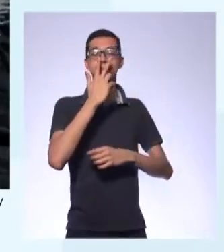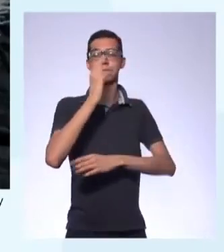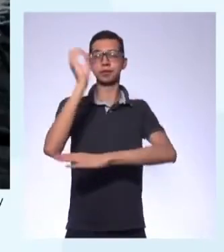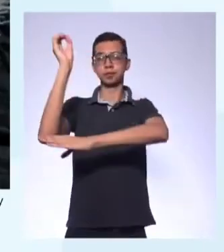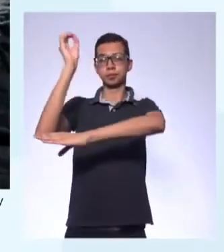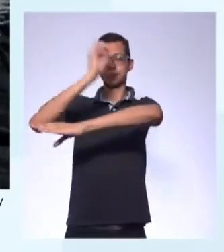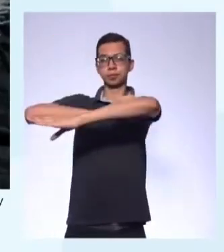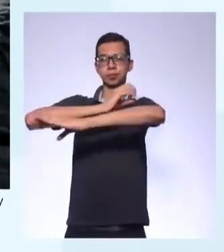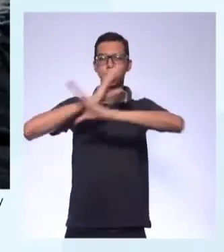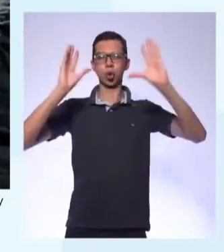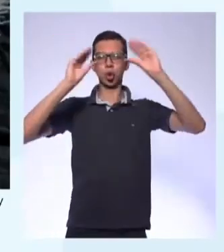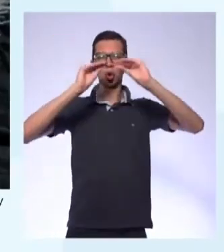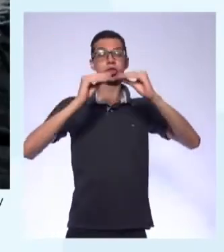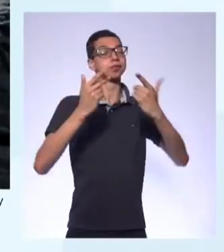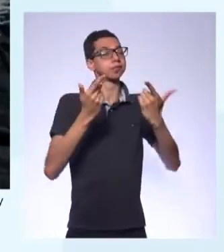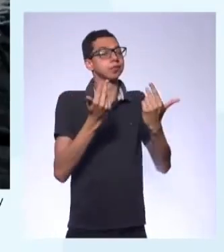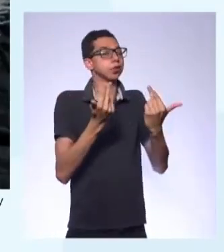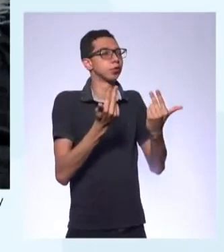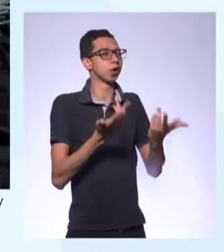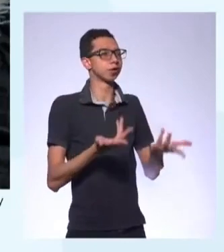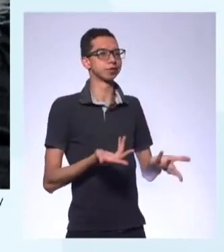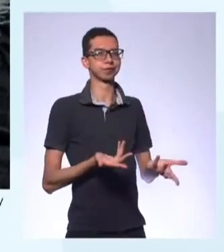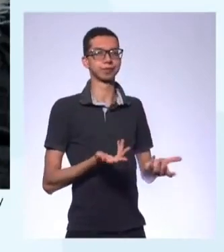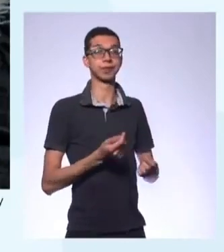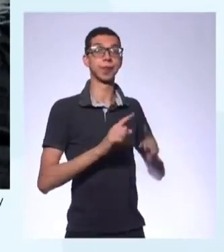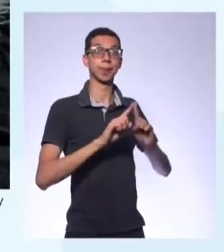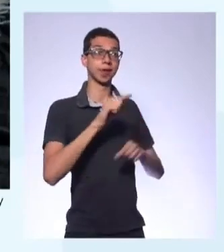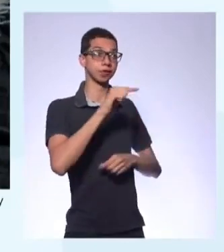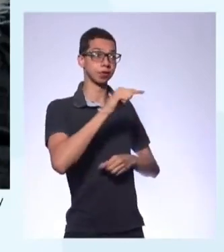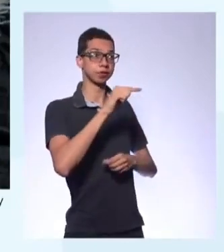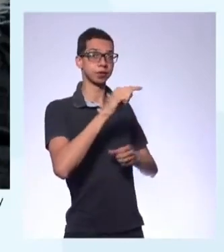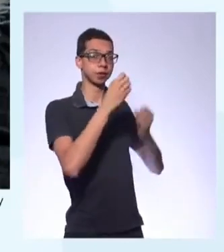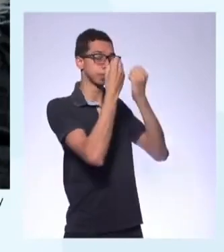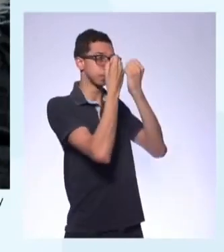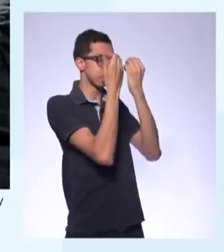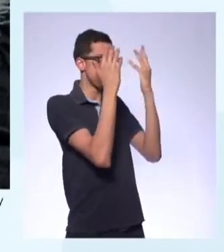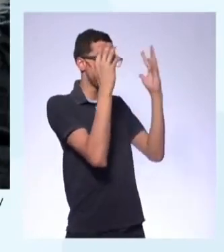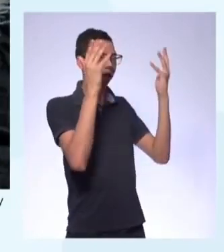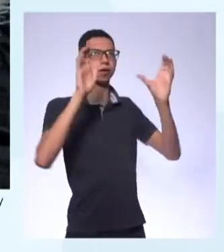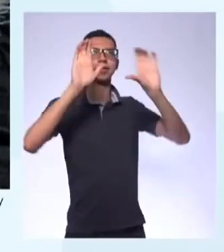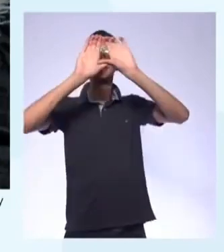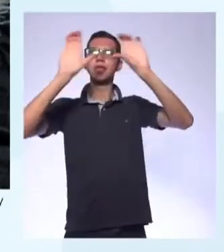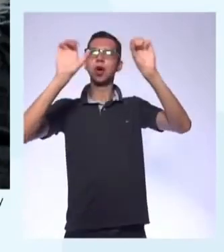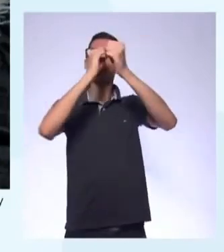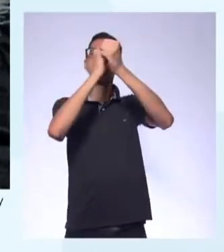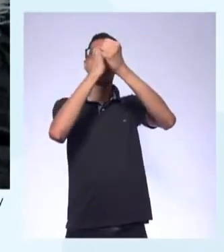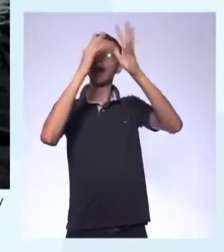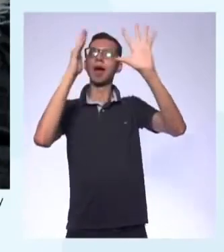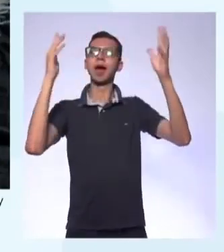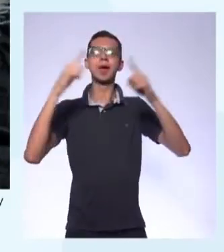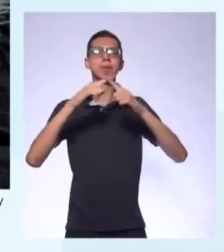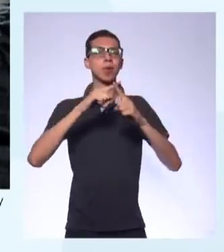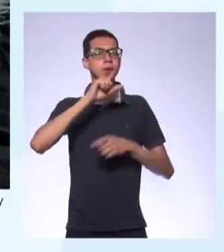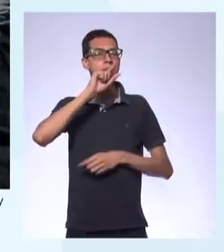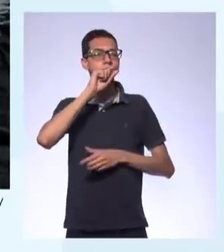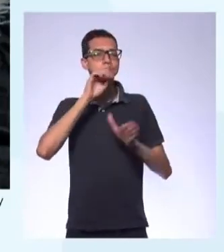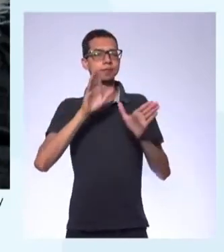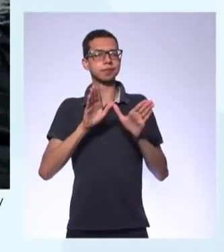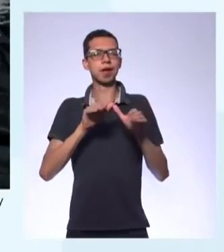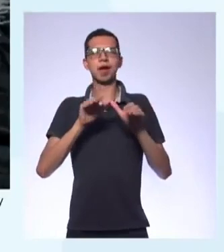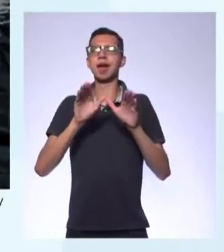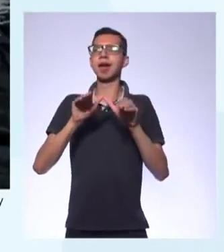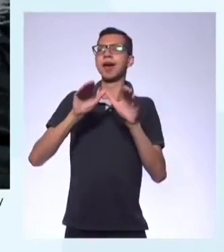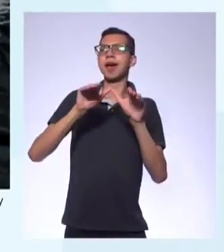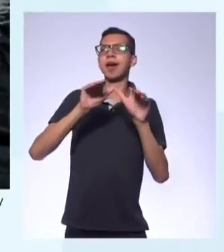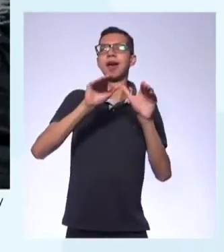tanta luz logo tornaria claro o céu, de modo que os pássaros cantariam, pensando que era dia com o luar.